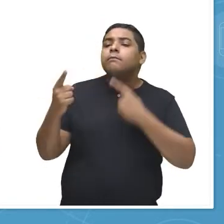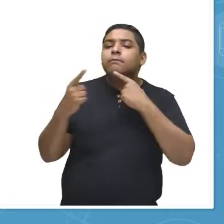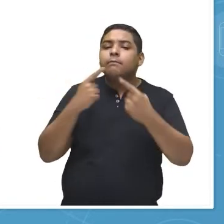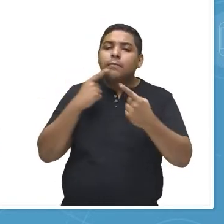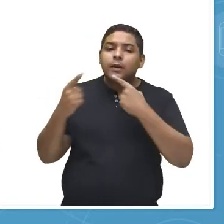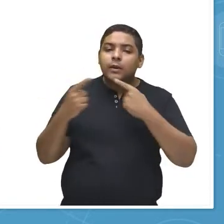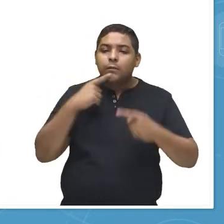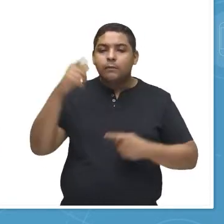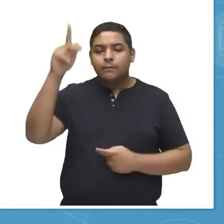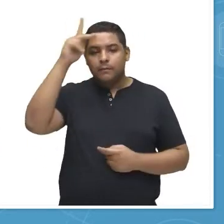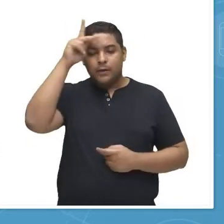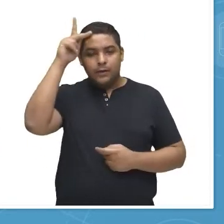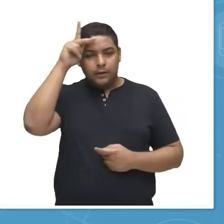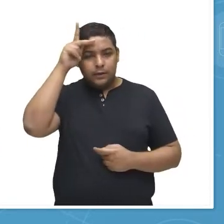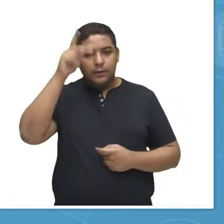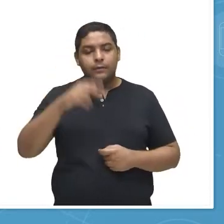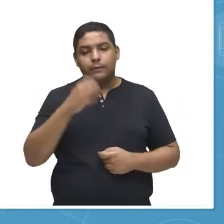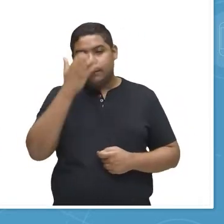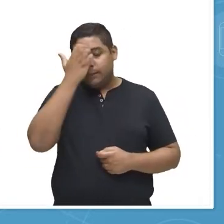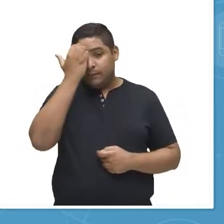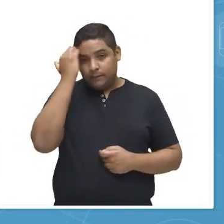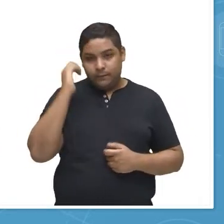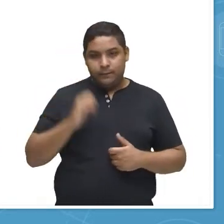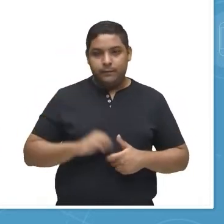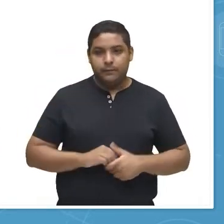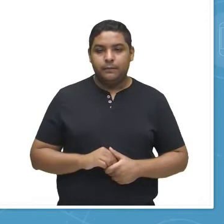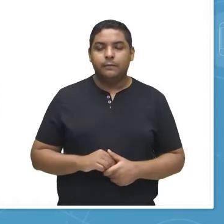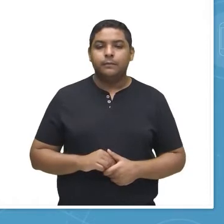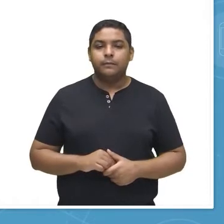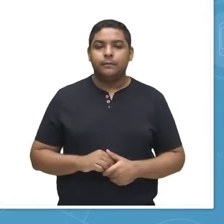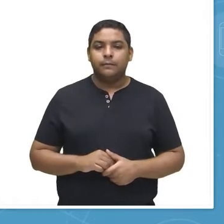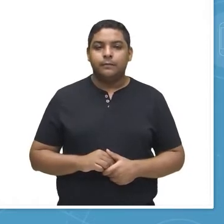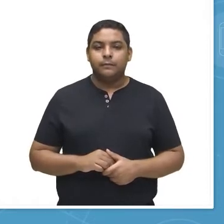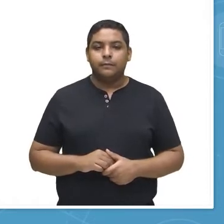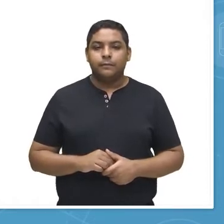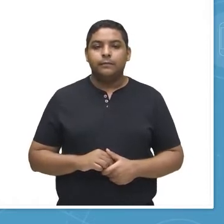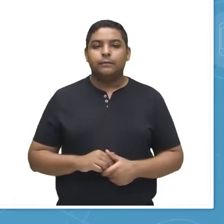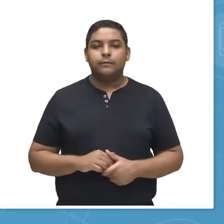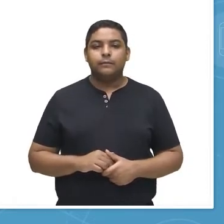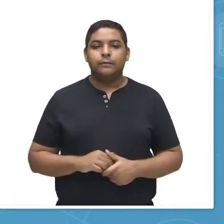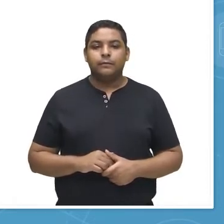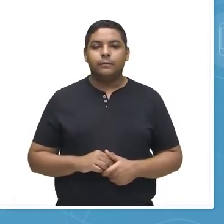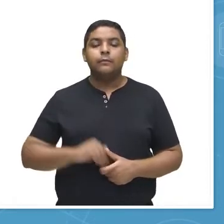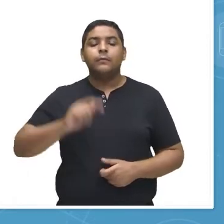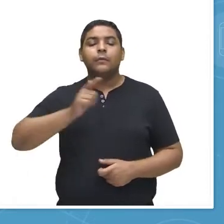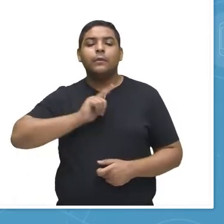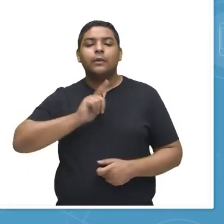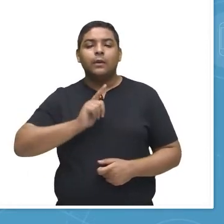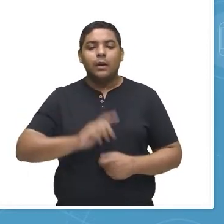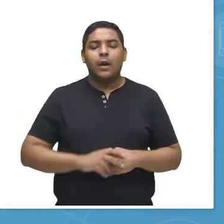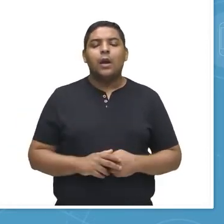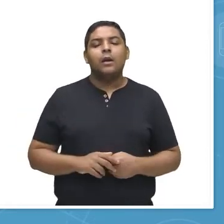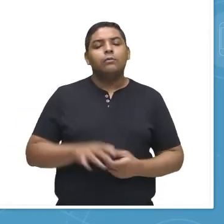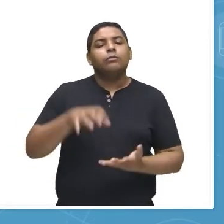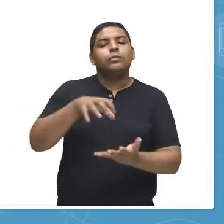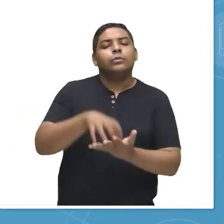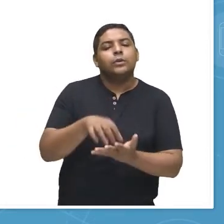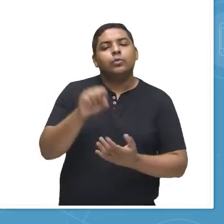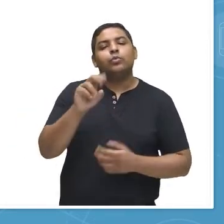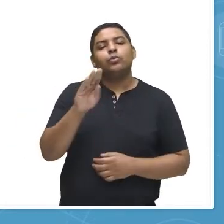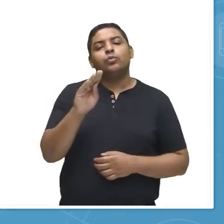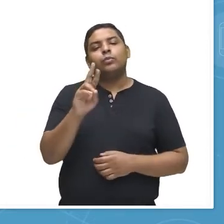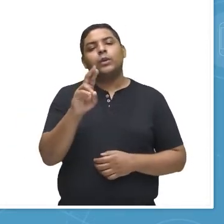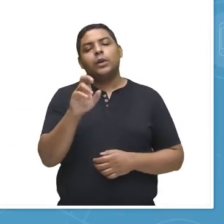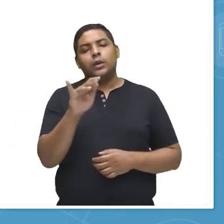Parintins. Isso garante à cidade de Parintins essa classificação como um centro subregional. Tu tem a